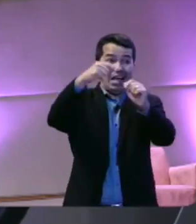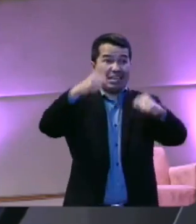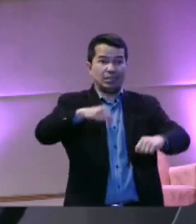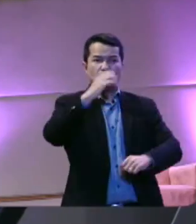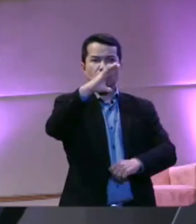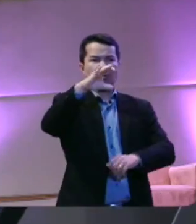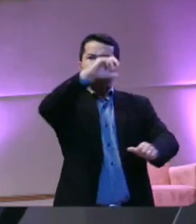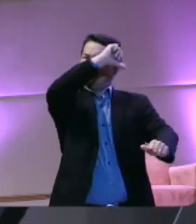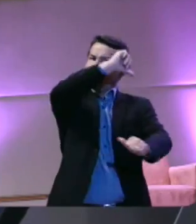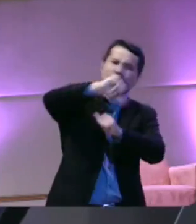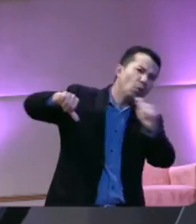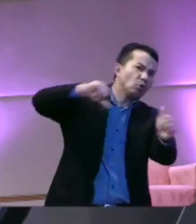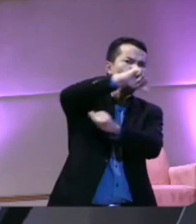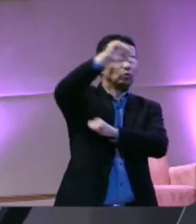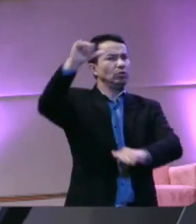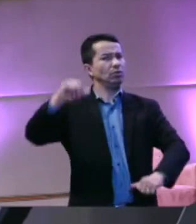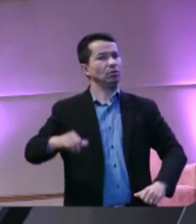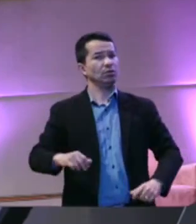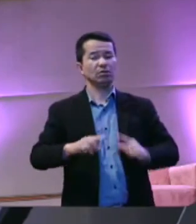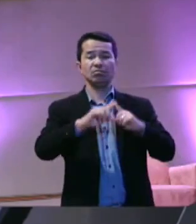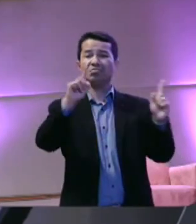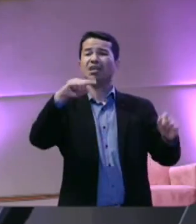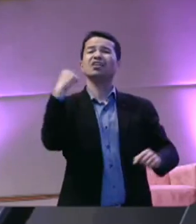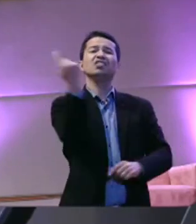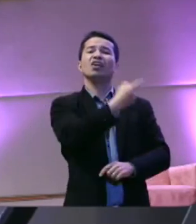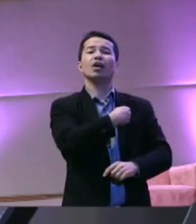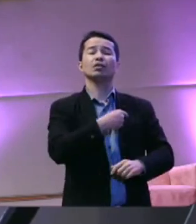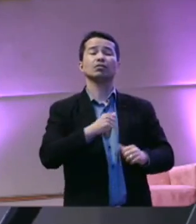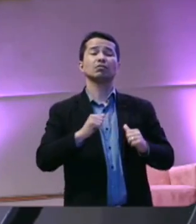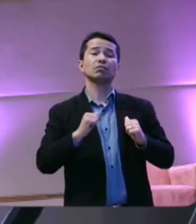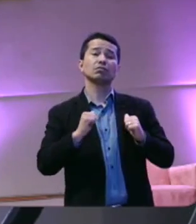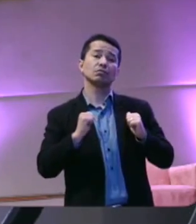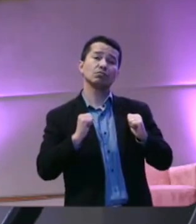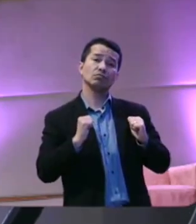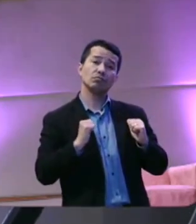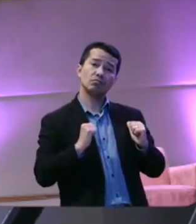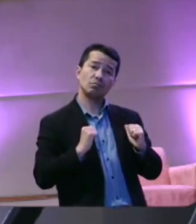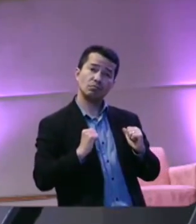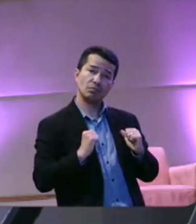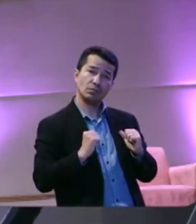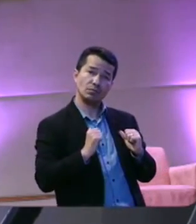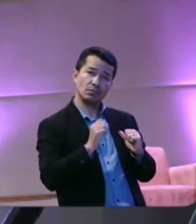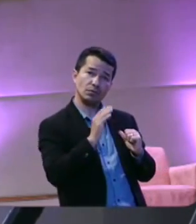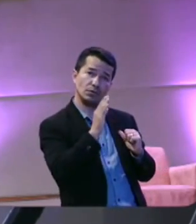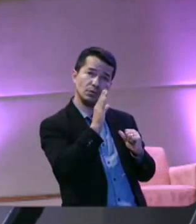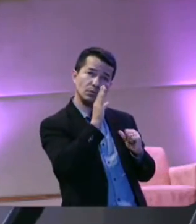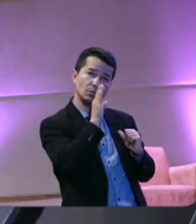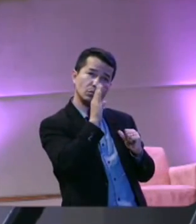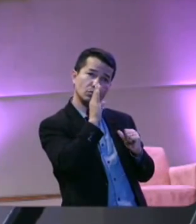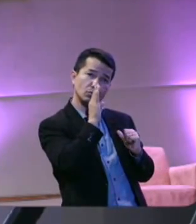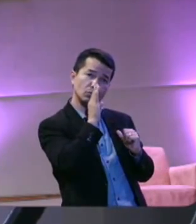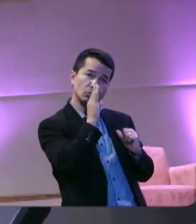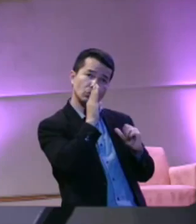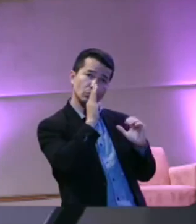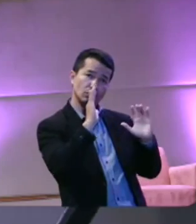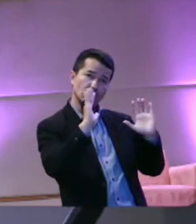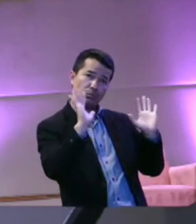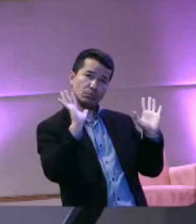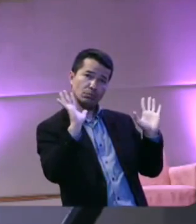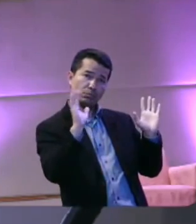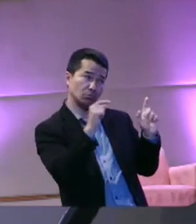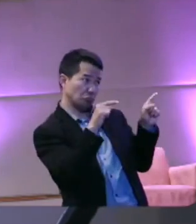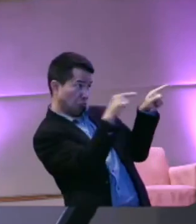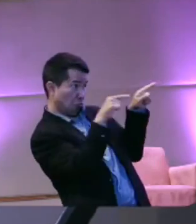de Curitiba. Mas nós nos acostumamos com o sagrado. Basta com que os pastores ganhem alguém, nós já